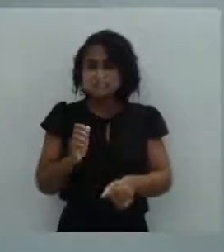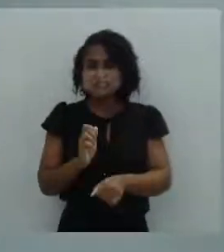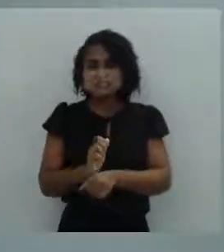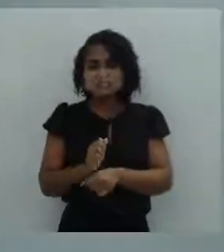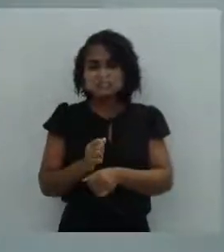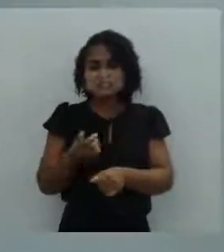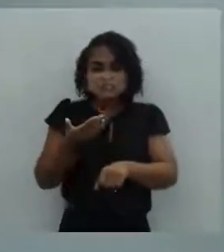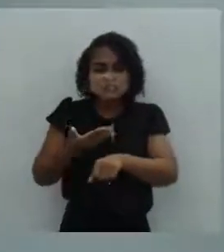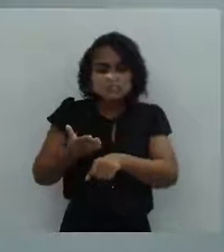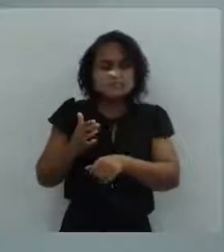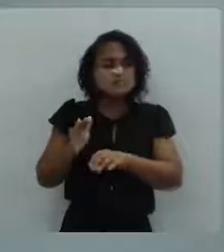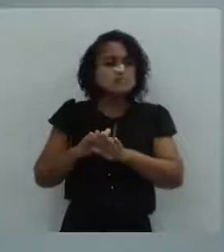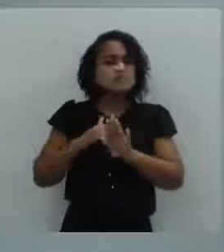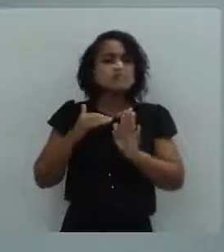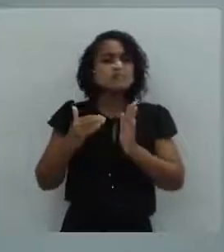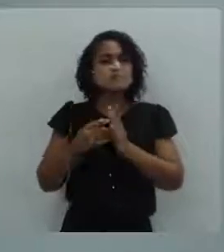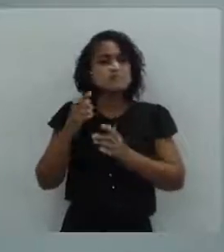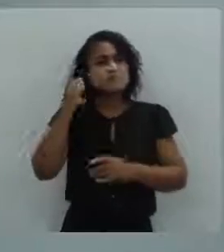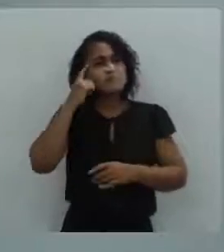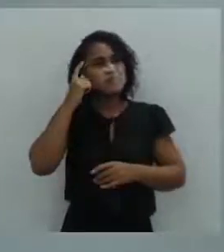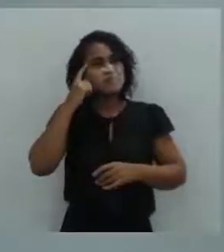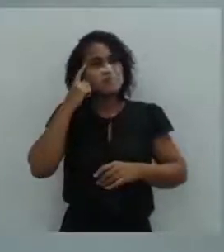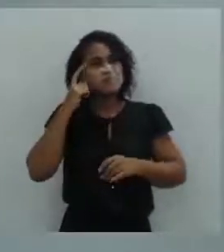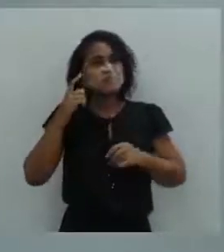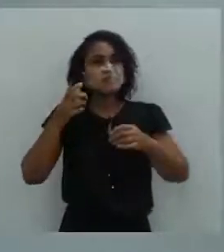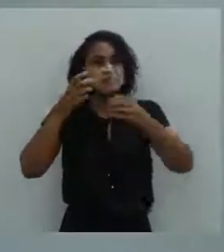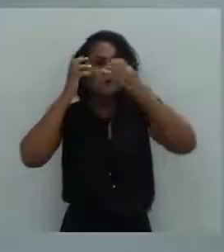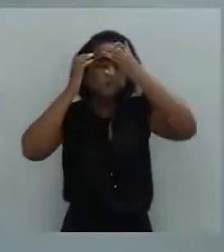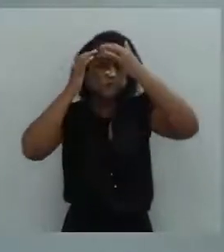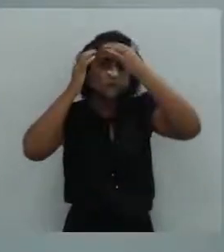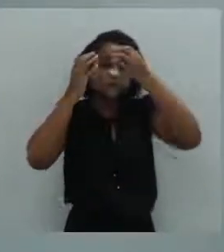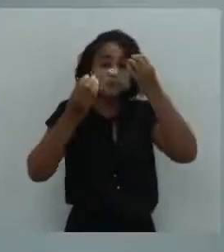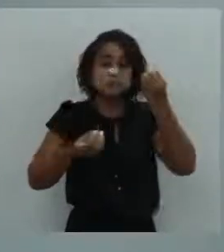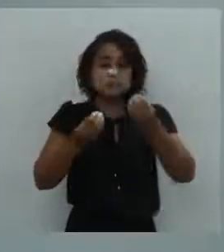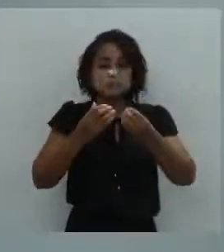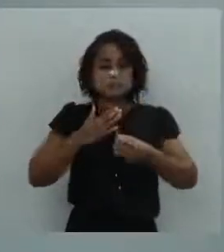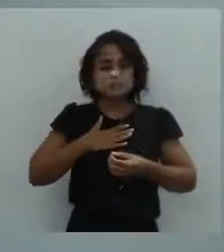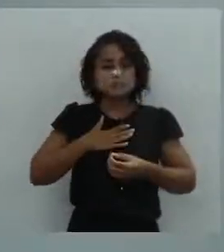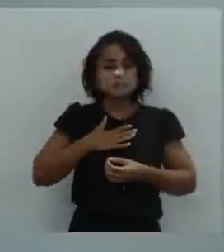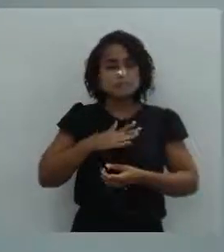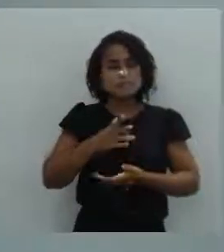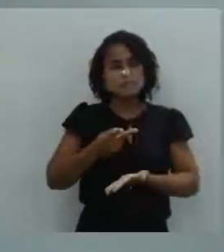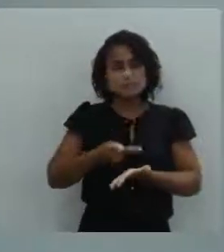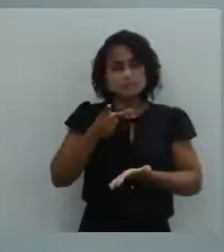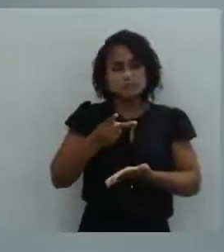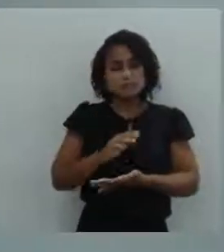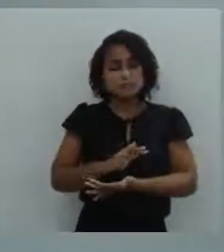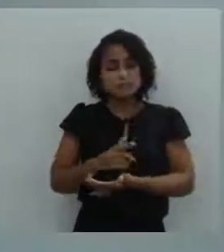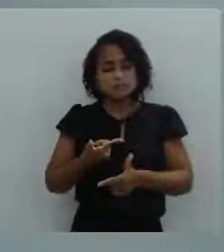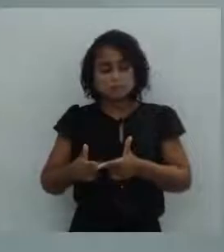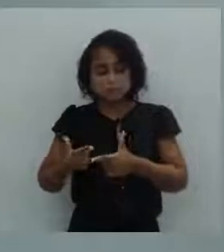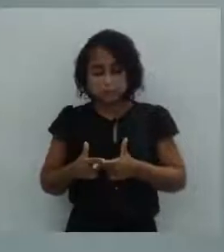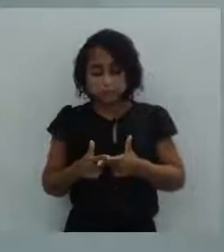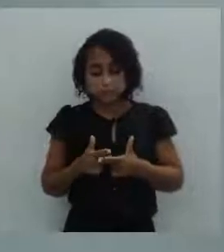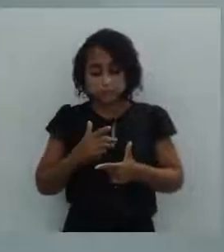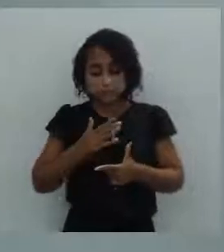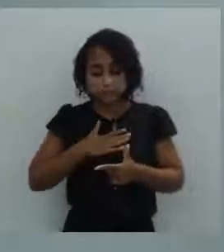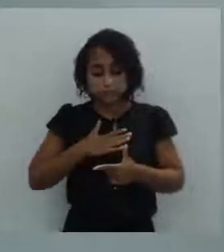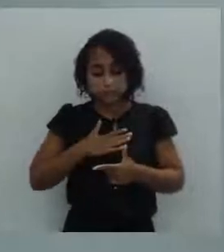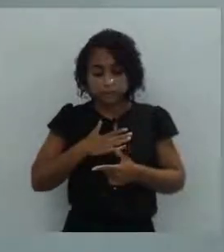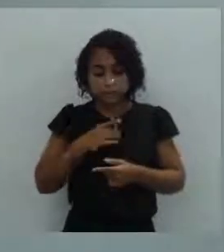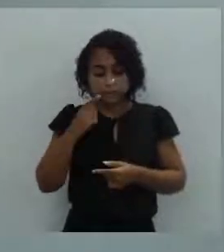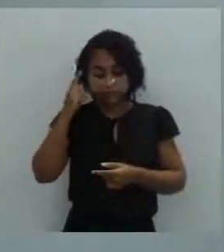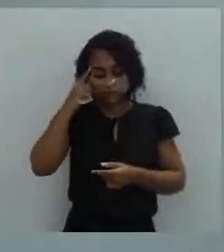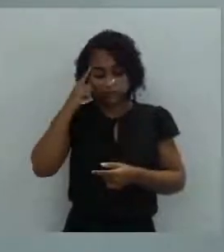pôr em prática todo esse pensamento, toda essa reflexão. Vamos imaginar uma situação problema? Vamos imaginar que o nosso